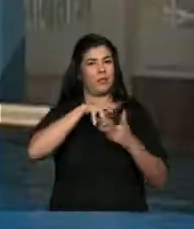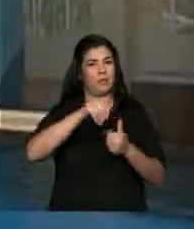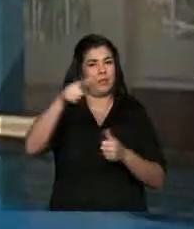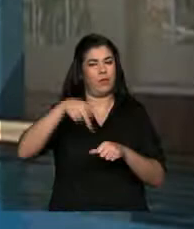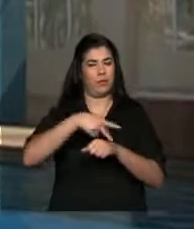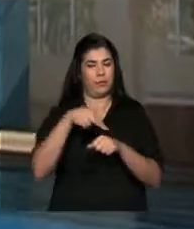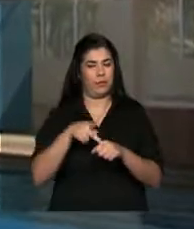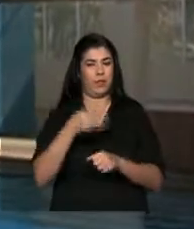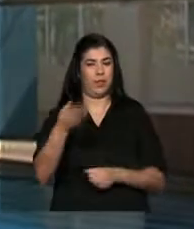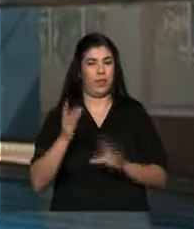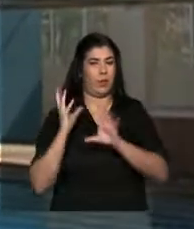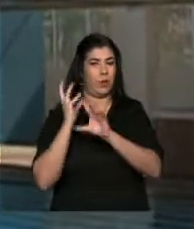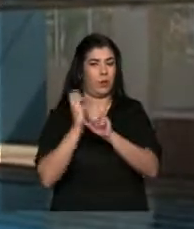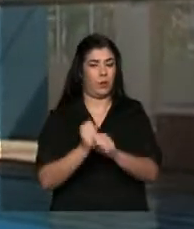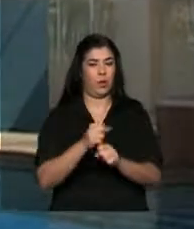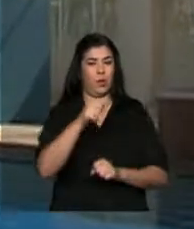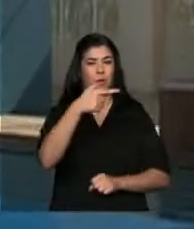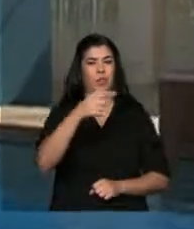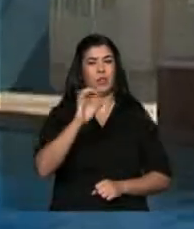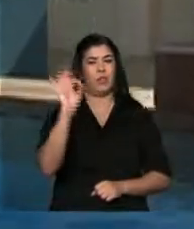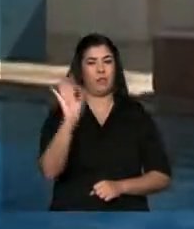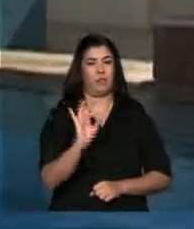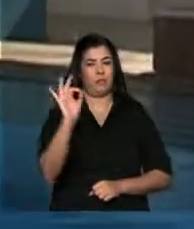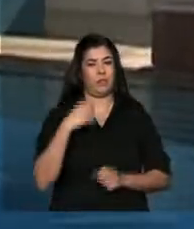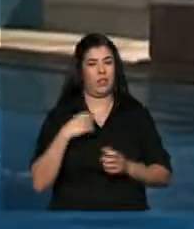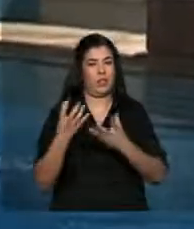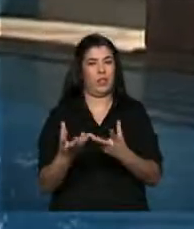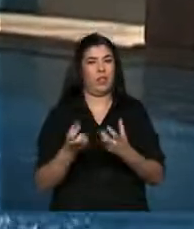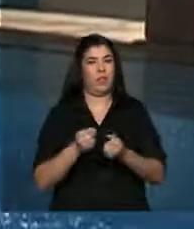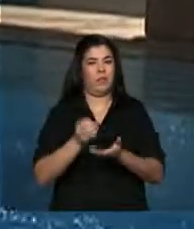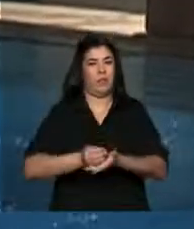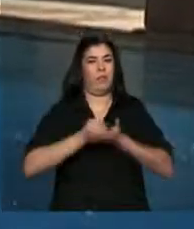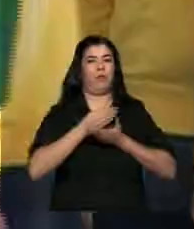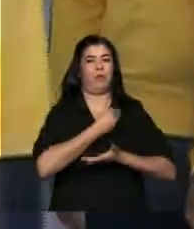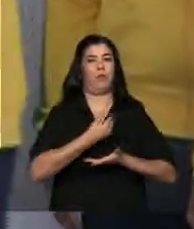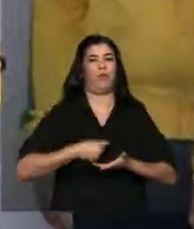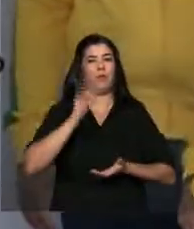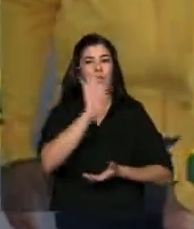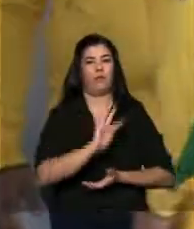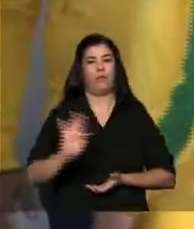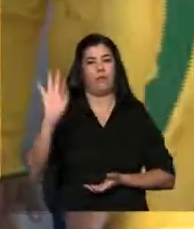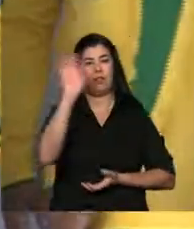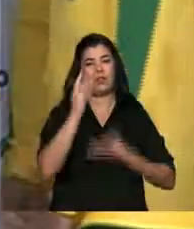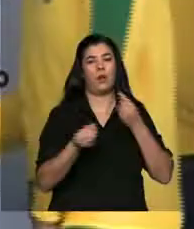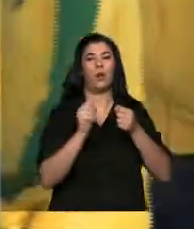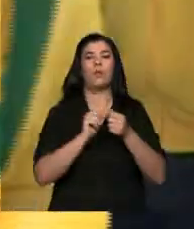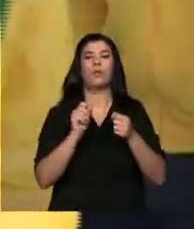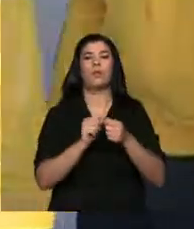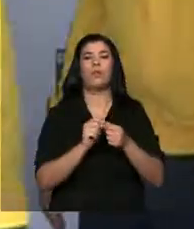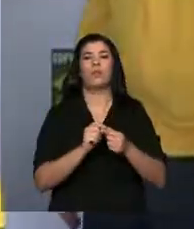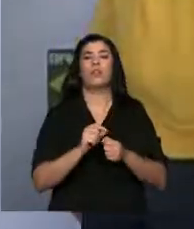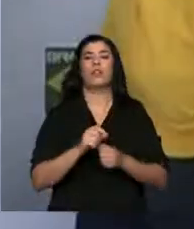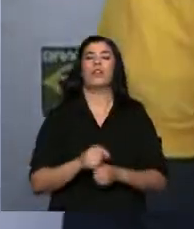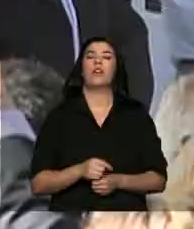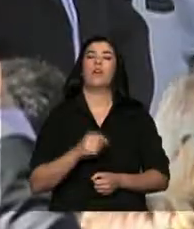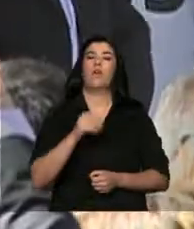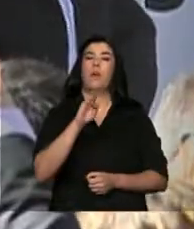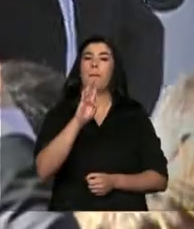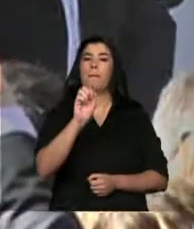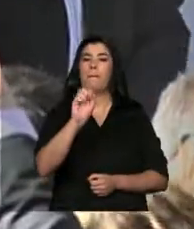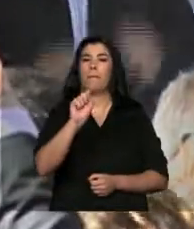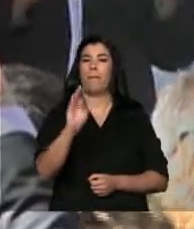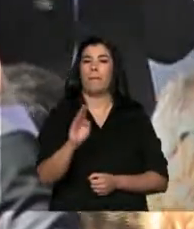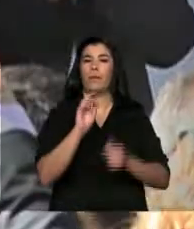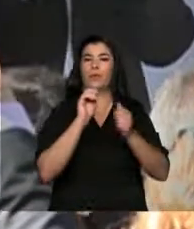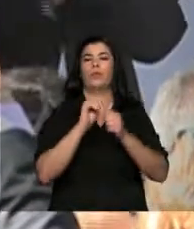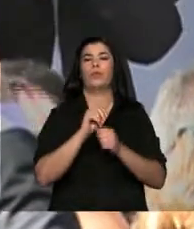internacional. Desse total, 70% recebem apoio do governo federal por meio da Bolsa Atleta ou da Bolsa Pódio. É o